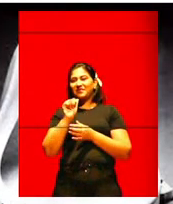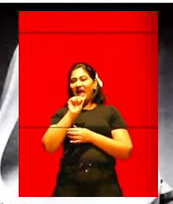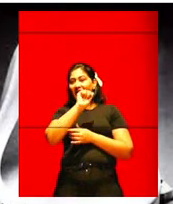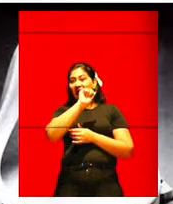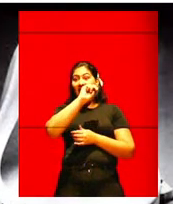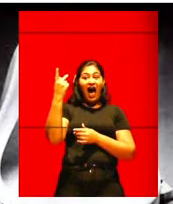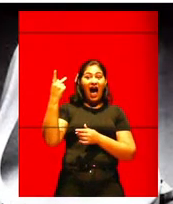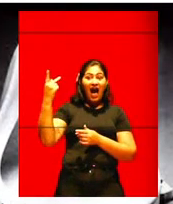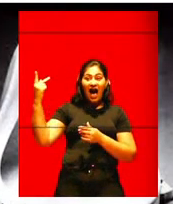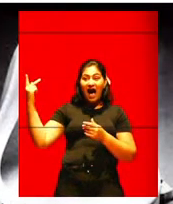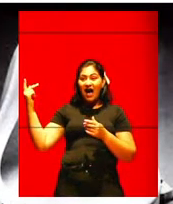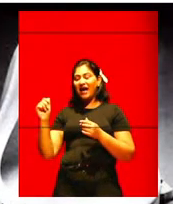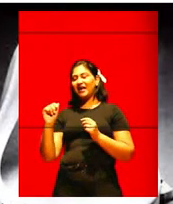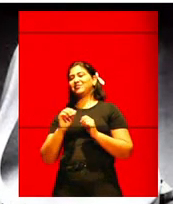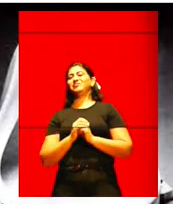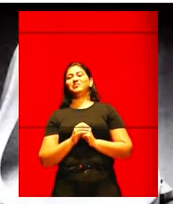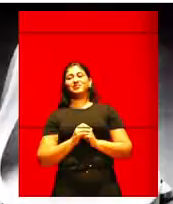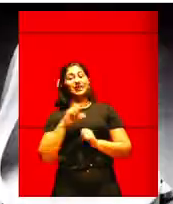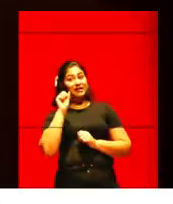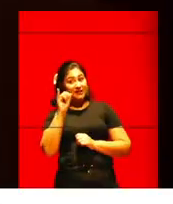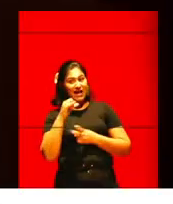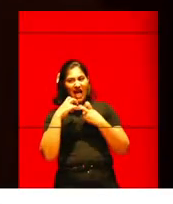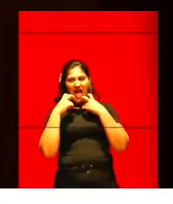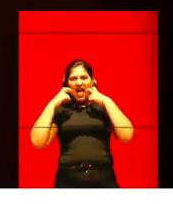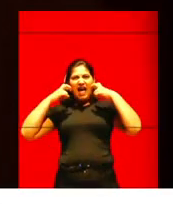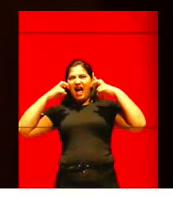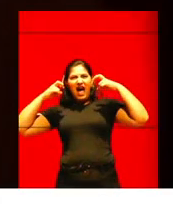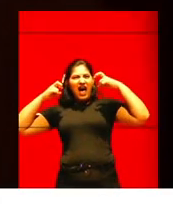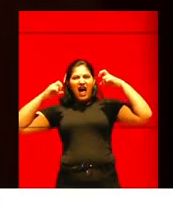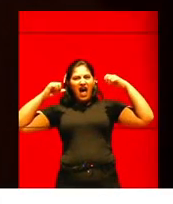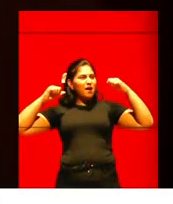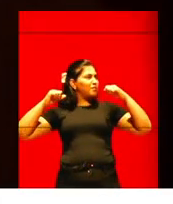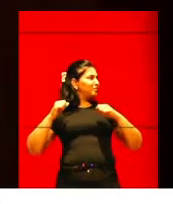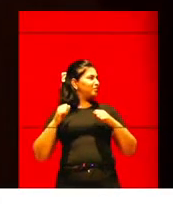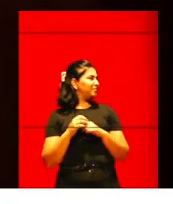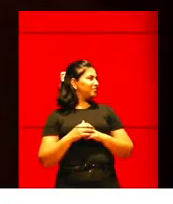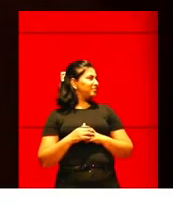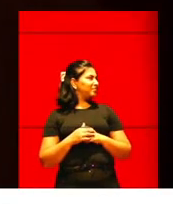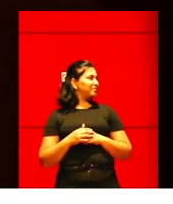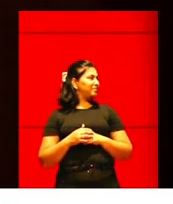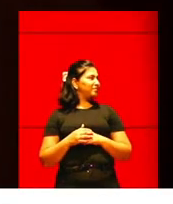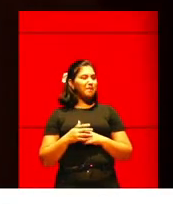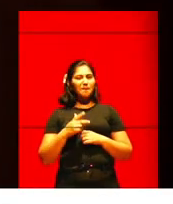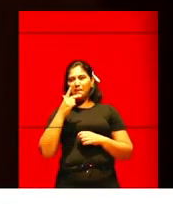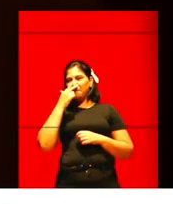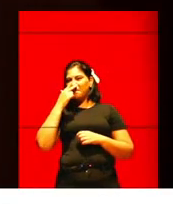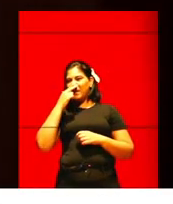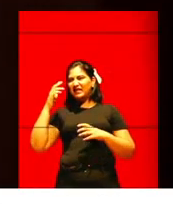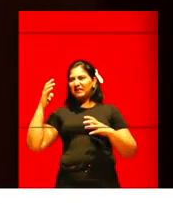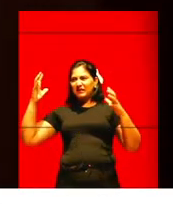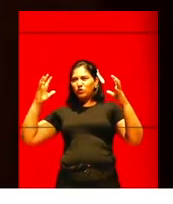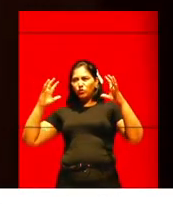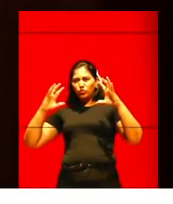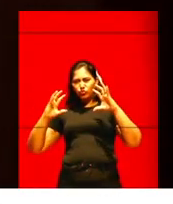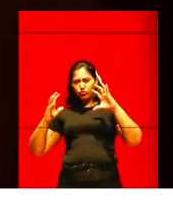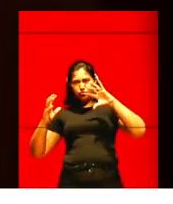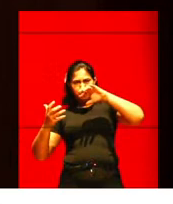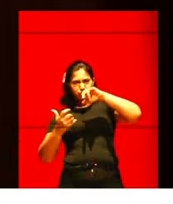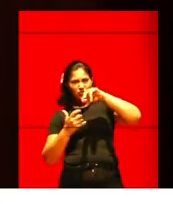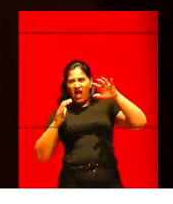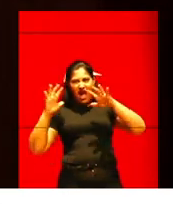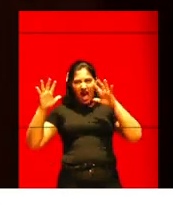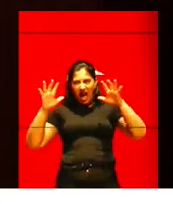Isso, é fraco. Quando você grita, parece que o universo do teu lado fica estofido, né? Quer ver? Bora lá, no